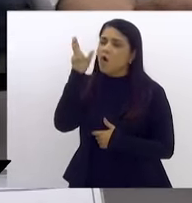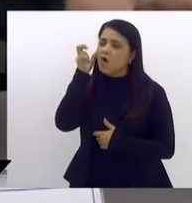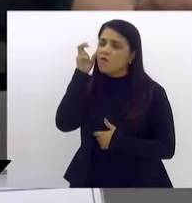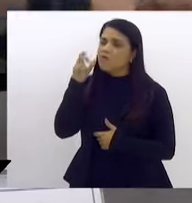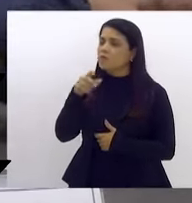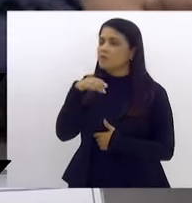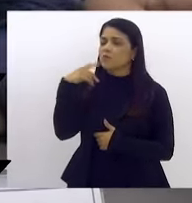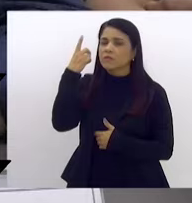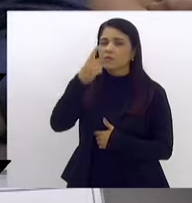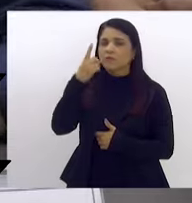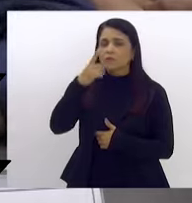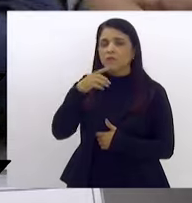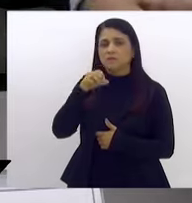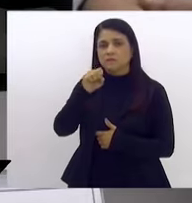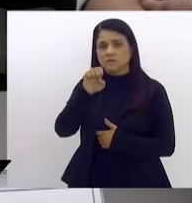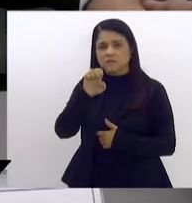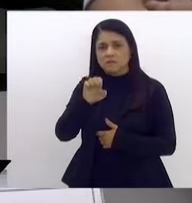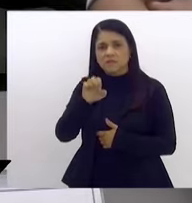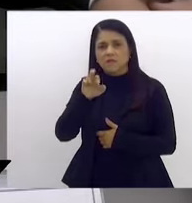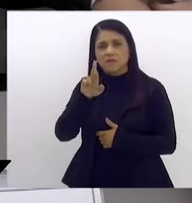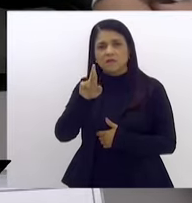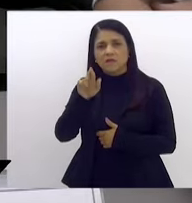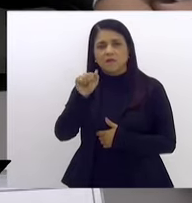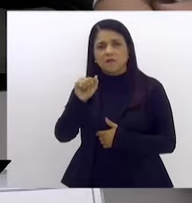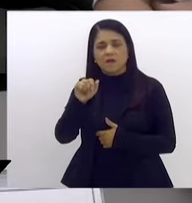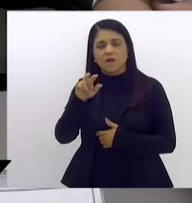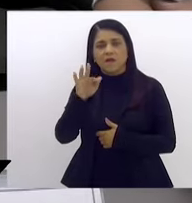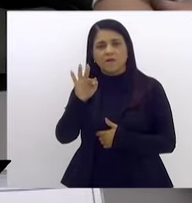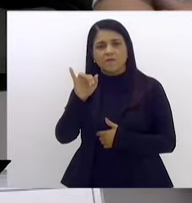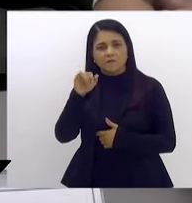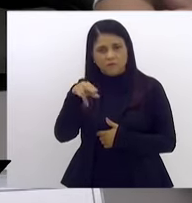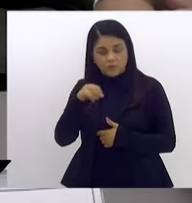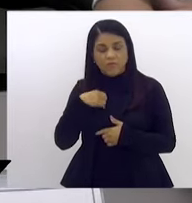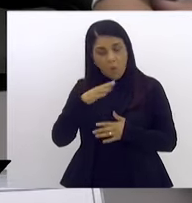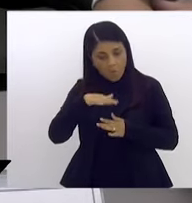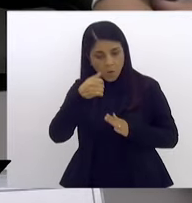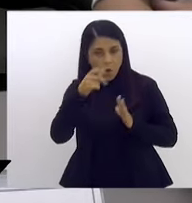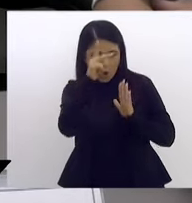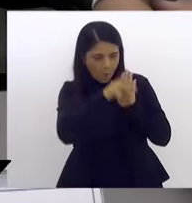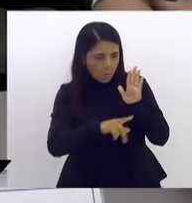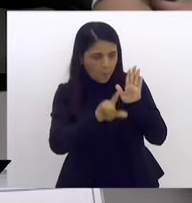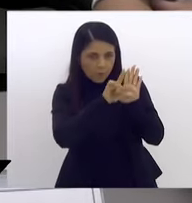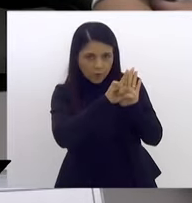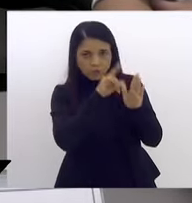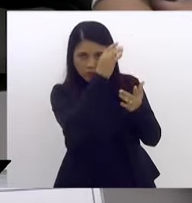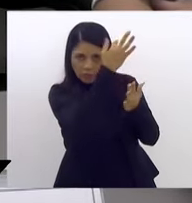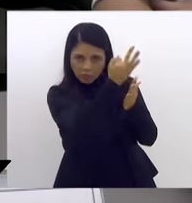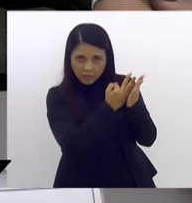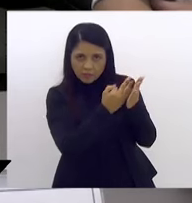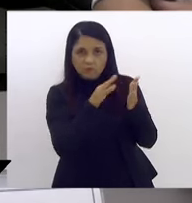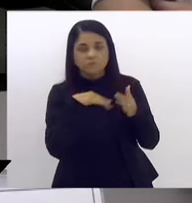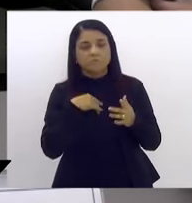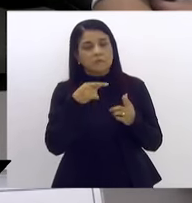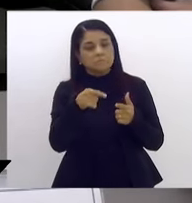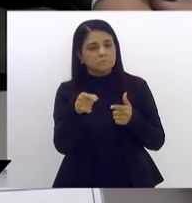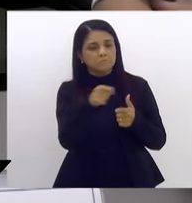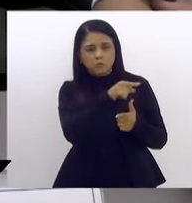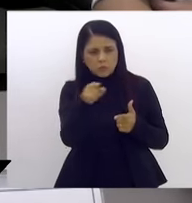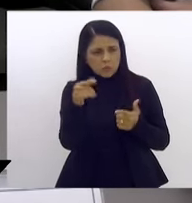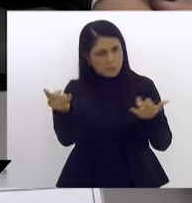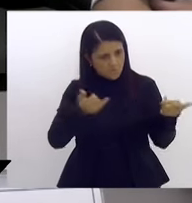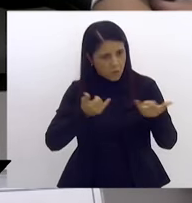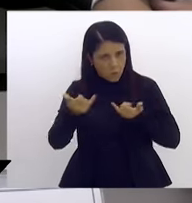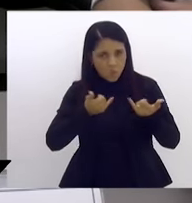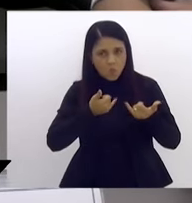gente vossa exelência permitir também eu vou melhorar o projeto eu vou melhorar o projeto para levar em conta as questões levantadas